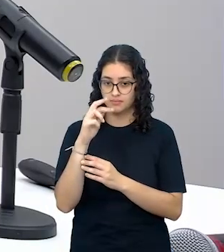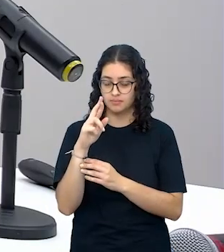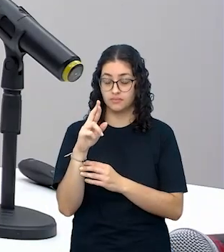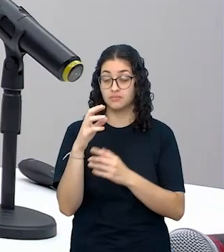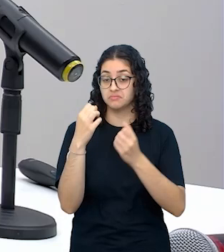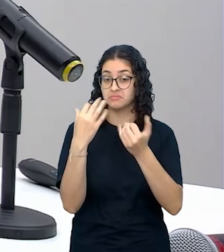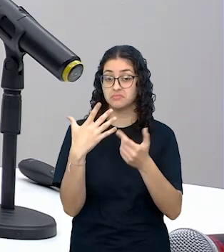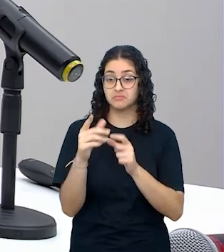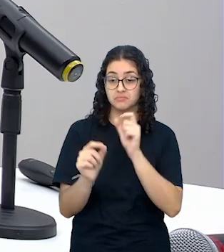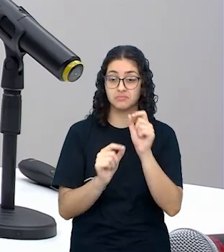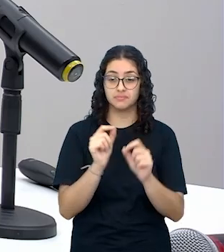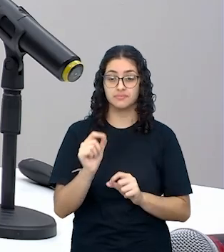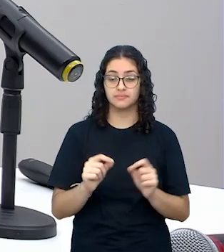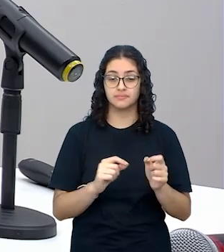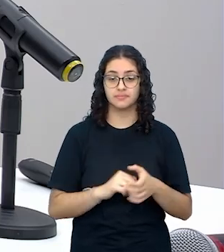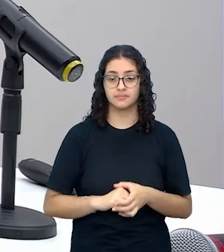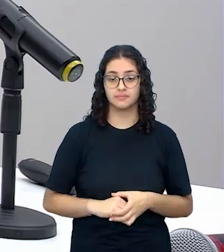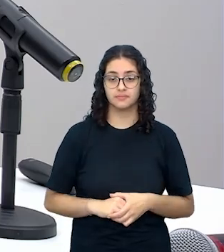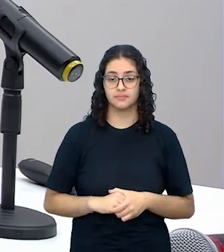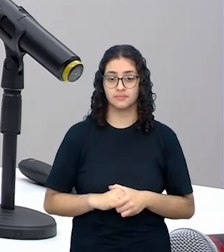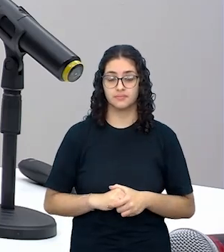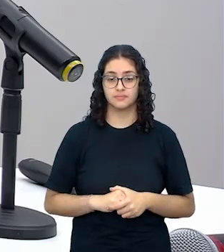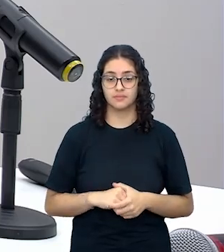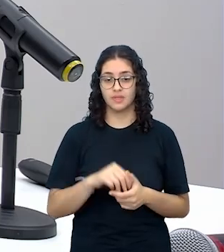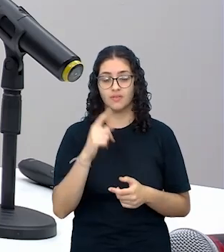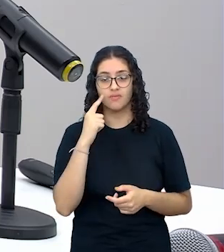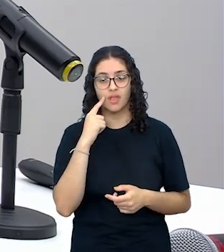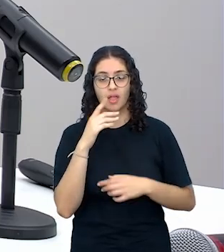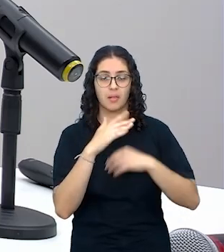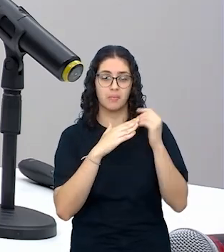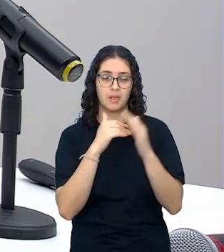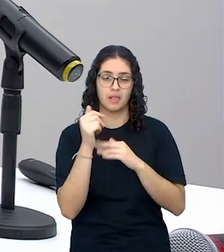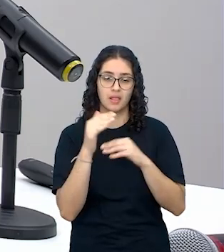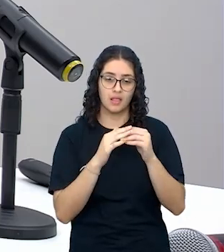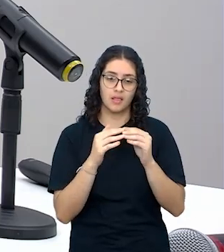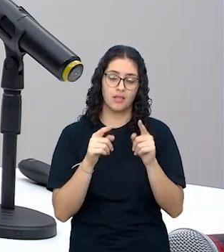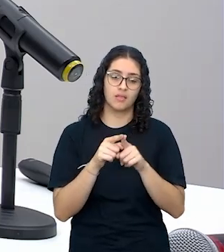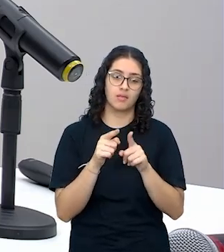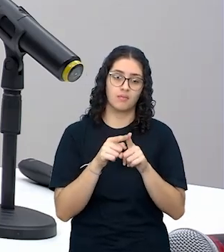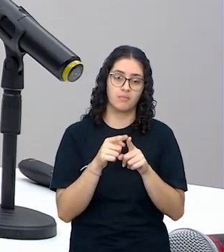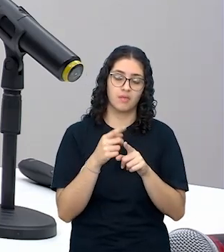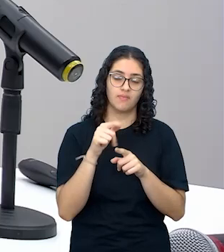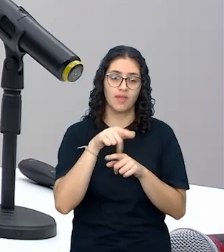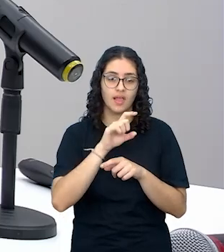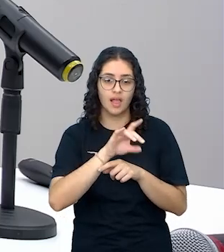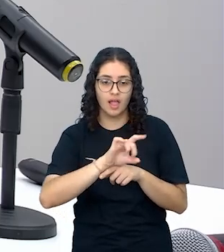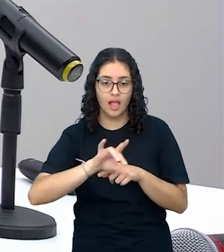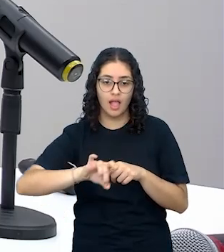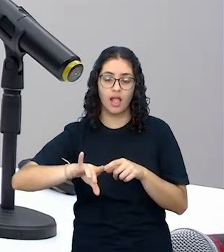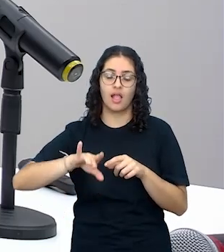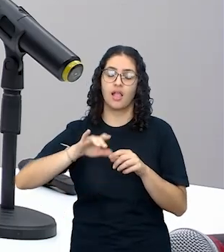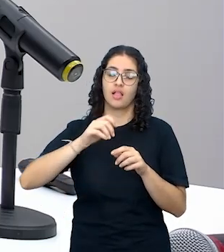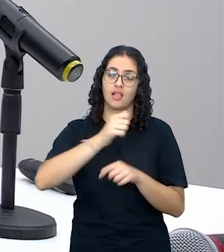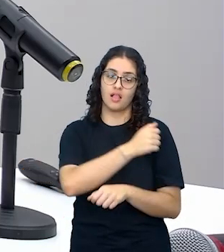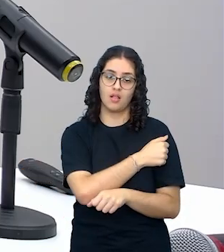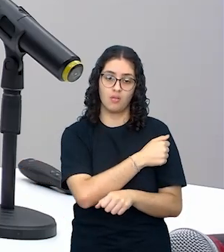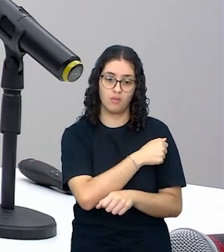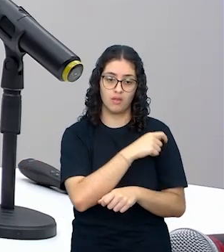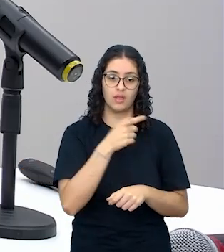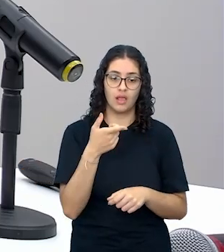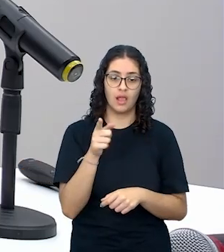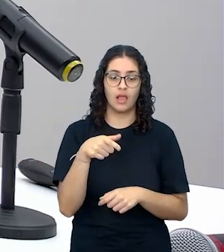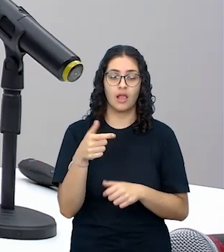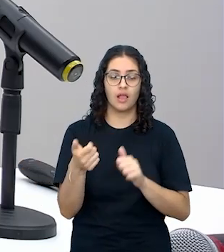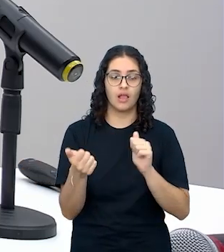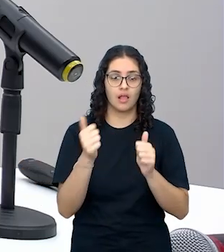o seguinte, escreveu, né? Mapeando as habilidades, competências de nossos alunos e assim adaptarmos